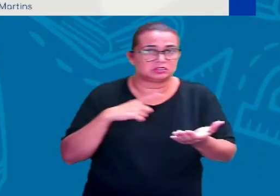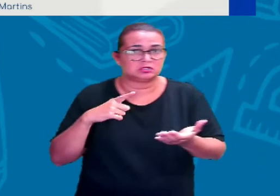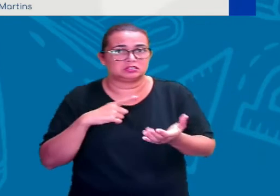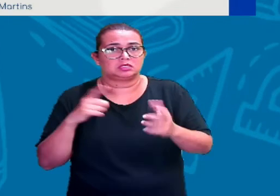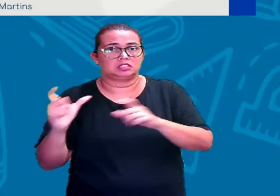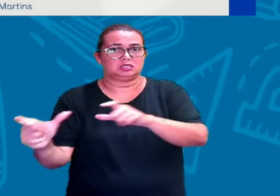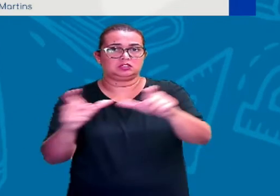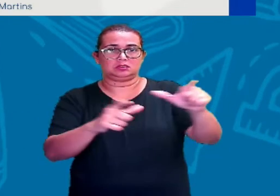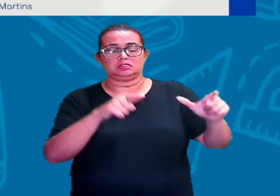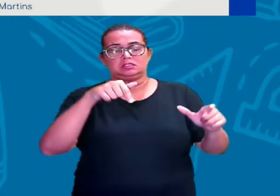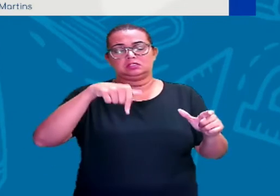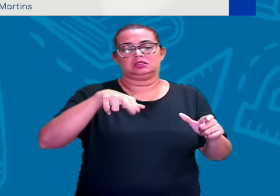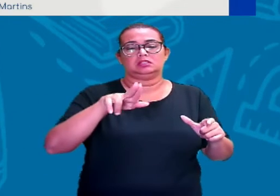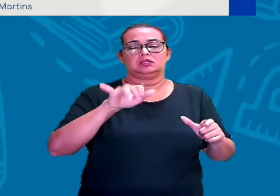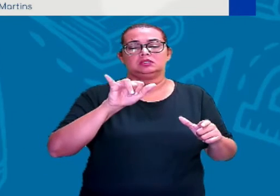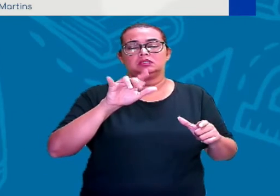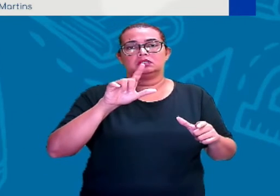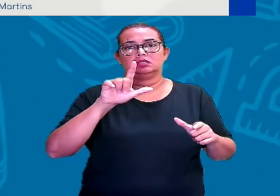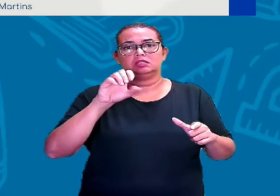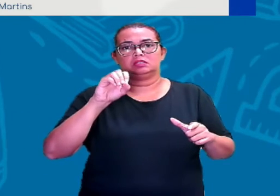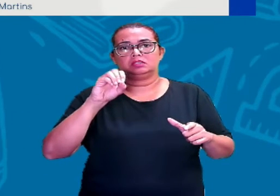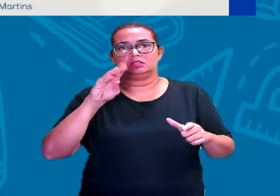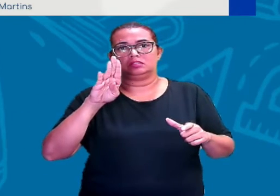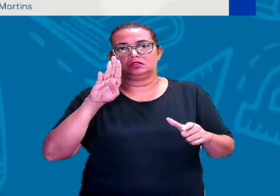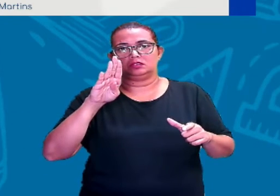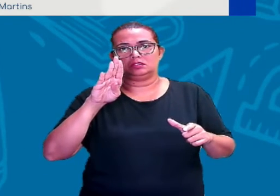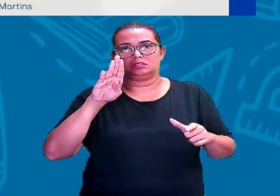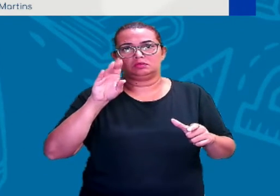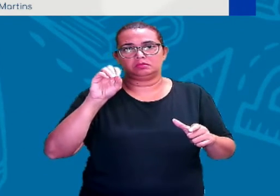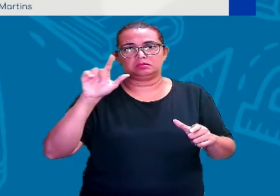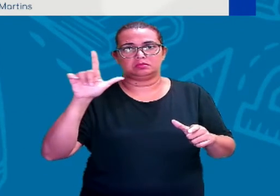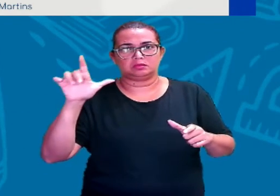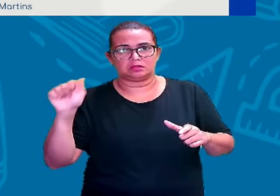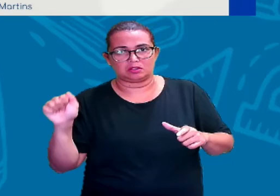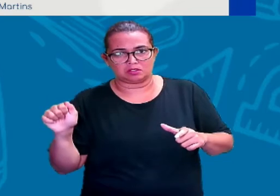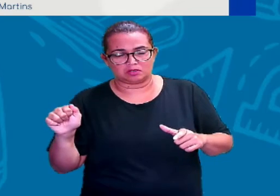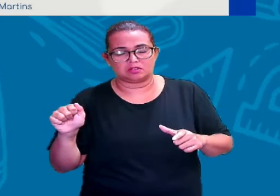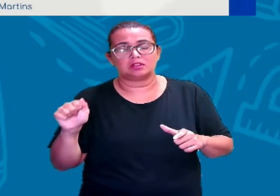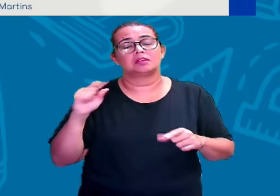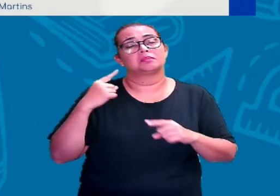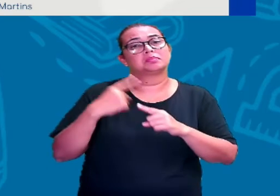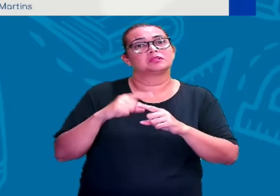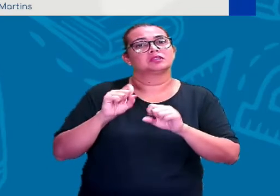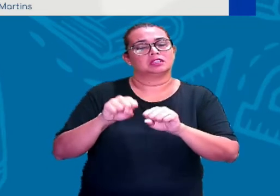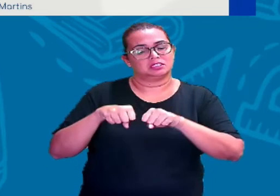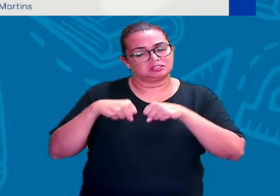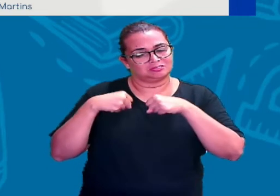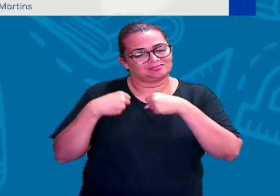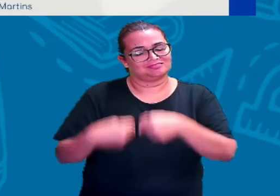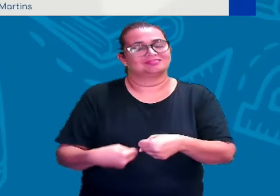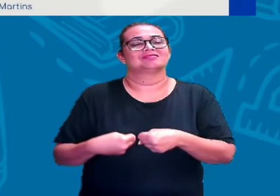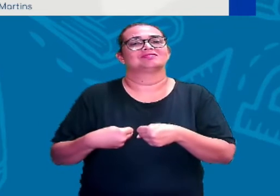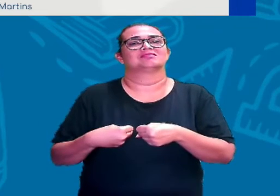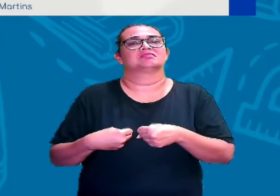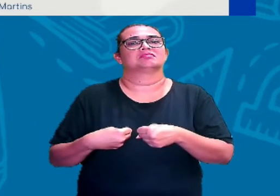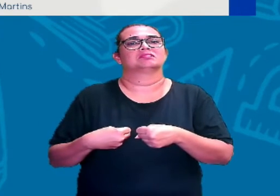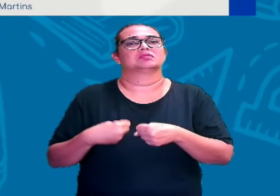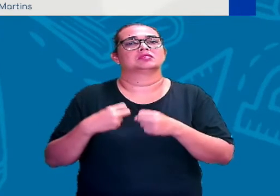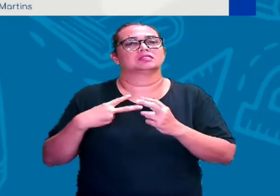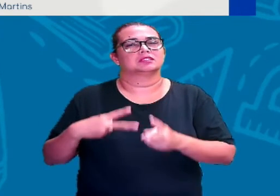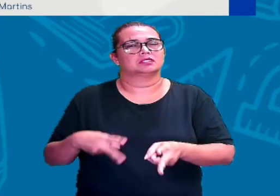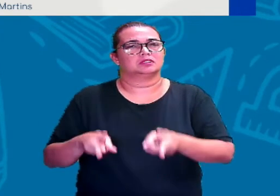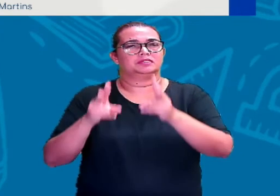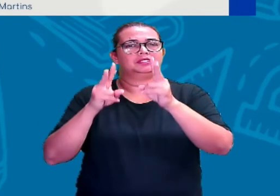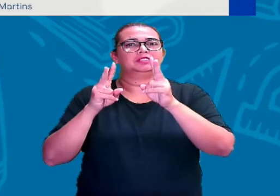falei, quilombolas, né, a gente chama de comunidades remanescentes, ou seja, que descendem, que resistem, né, que